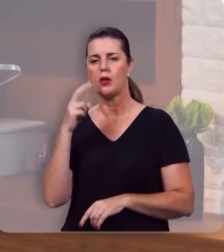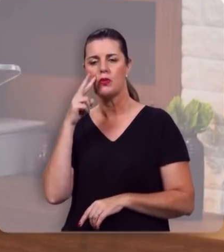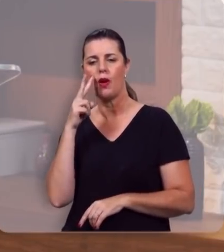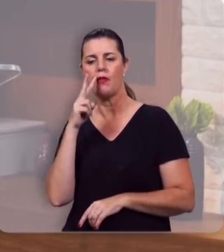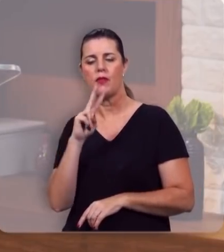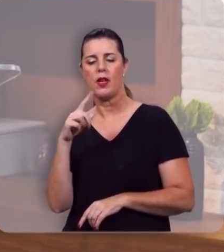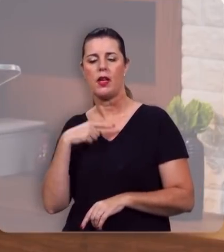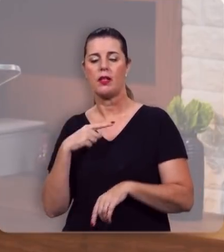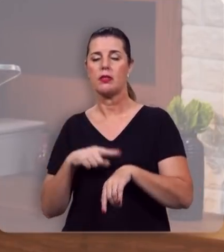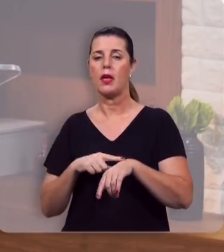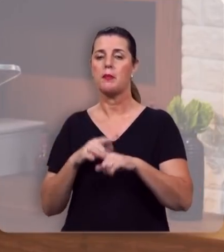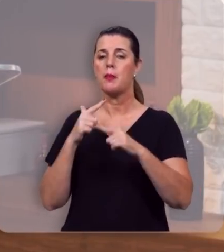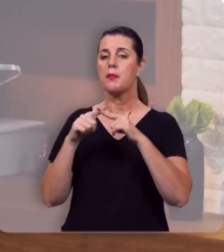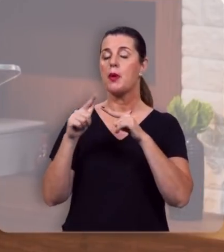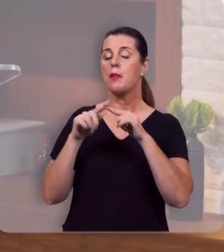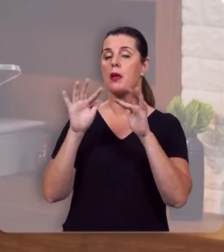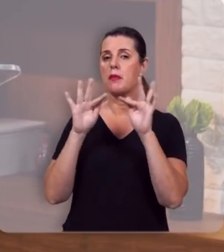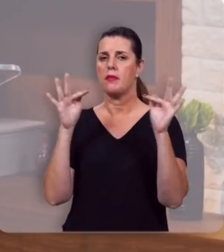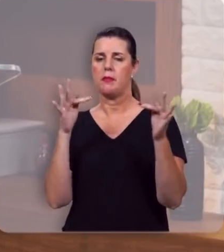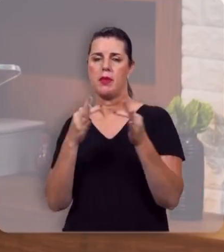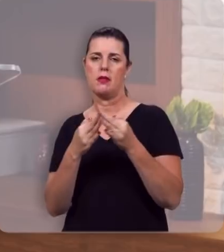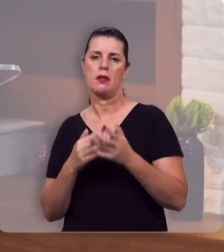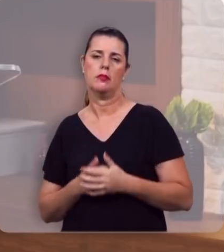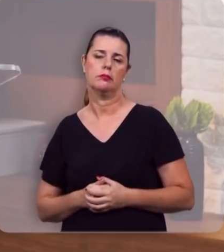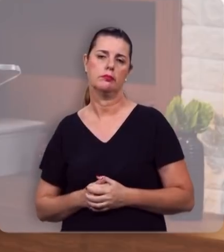revertermos este quadro da crise familiar,